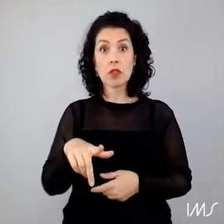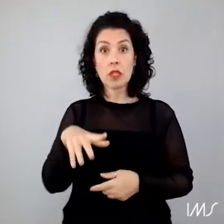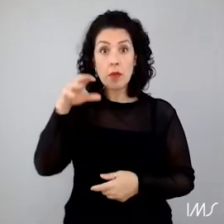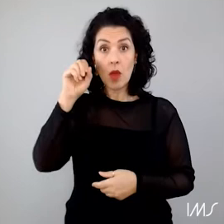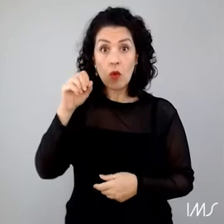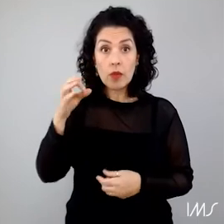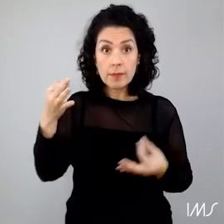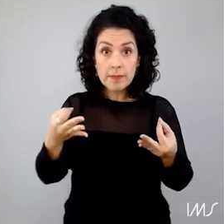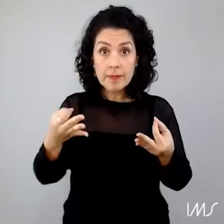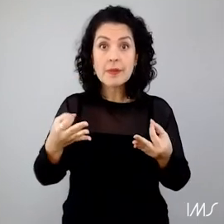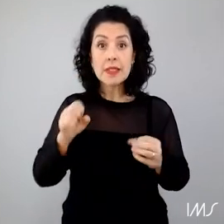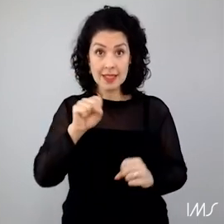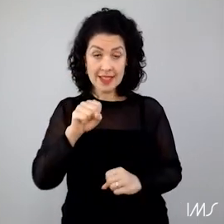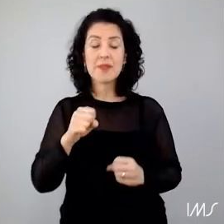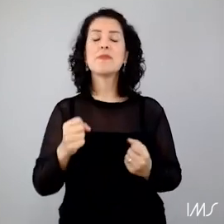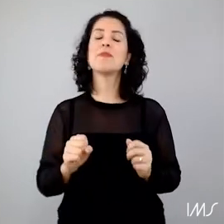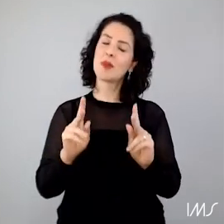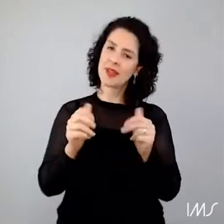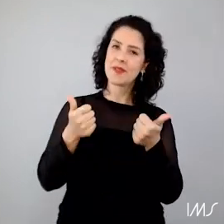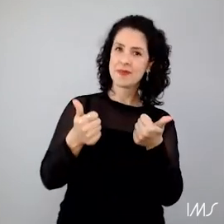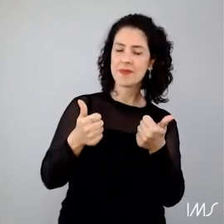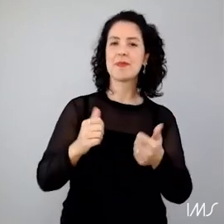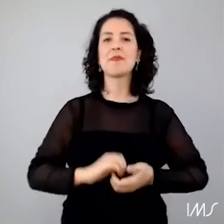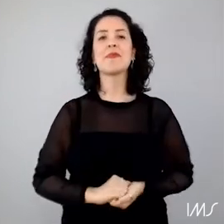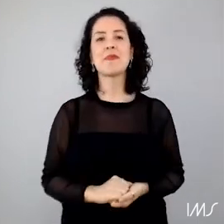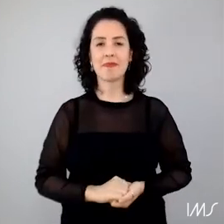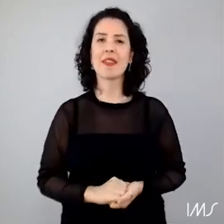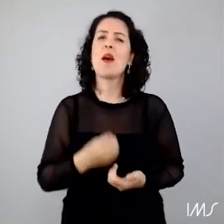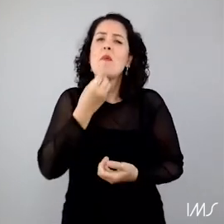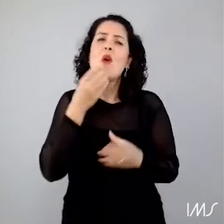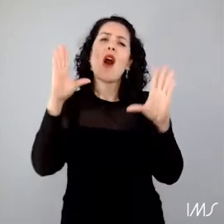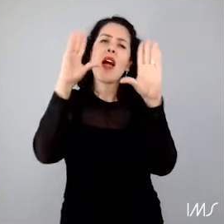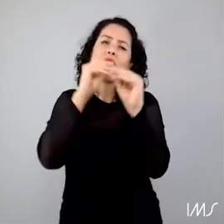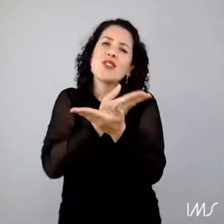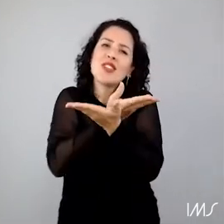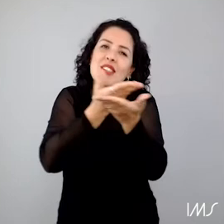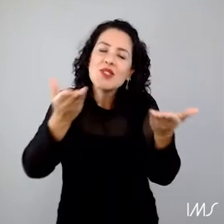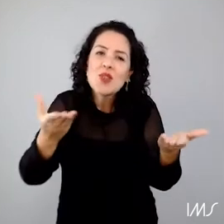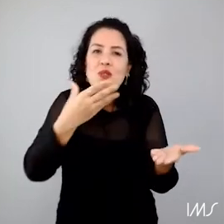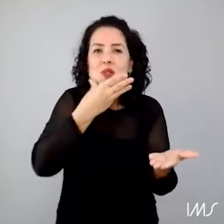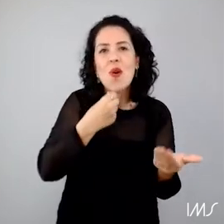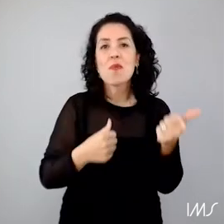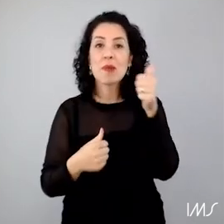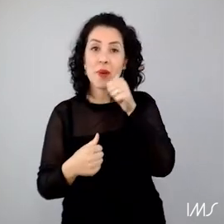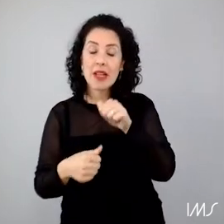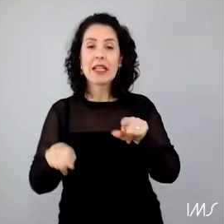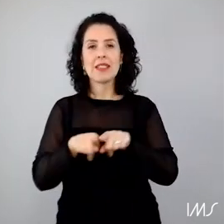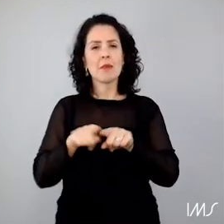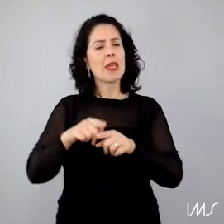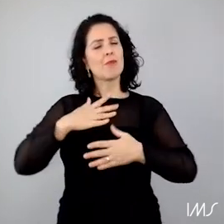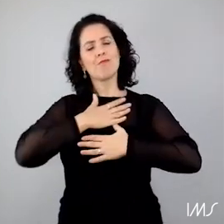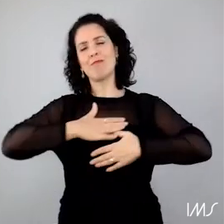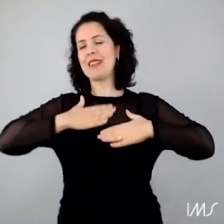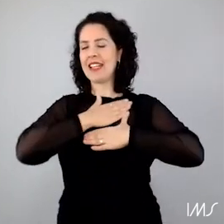Vocês me ouvem? Sim. Sim? Ok. Boa noite a todos e a todas. É